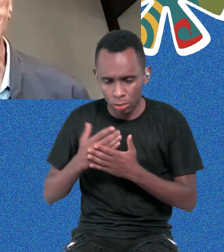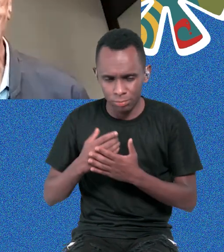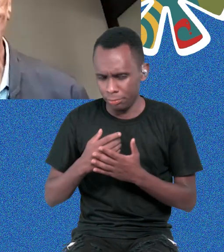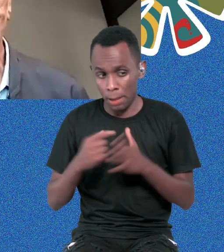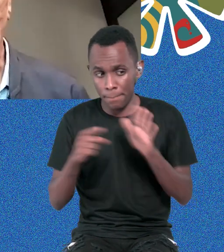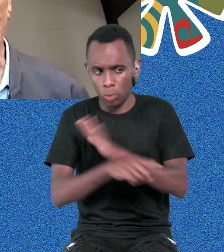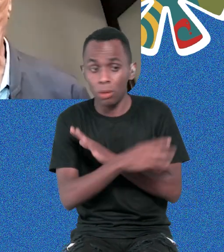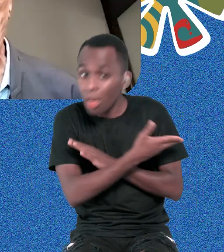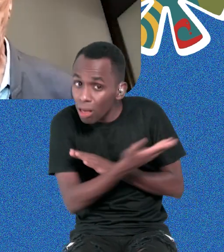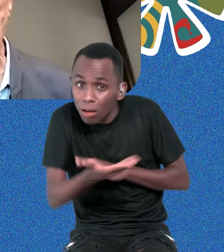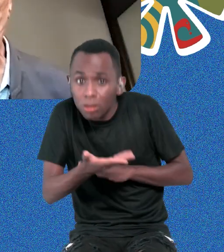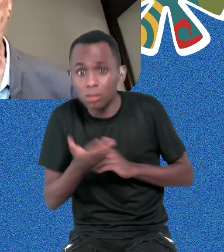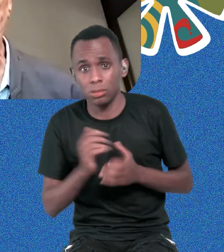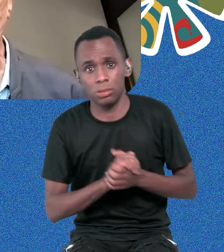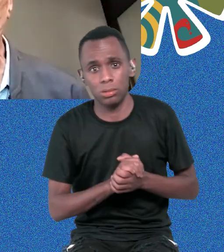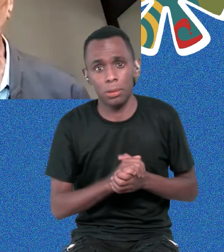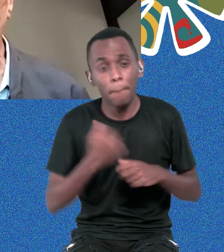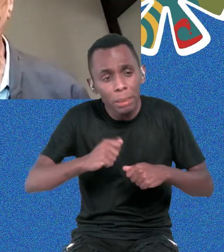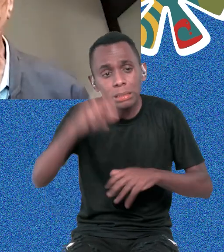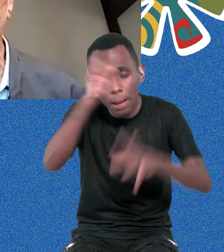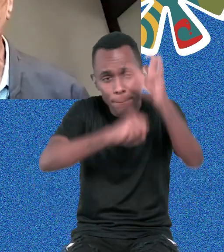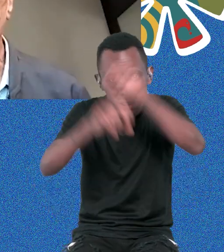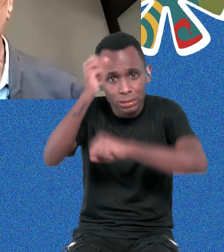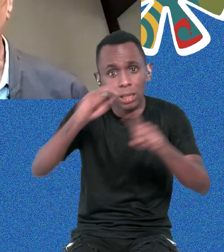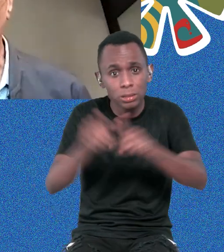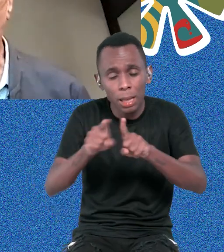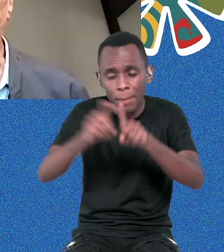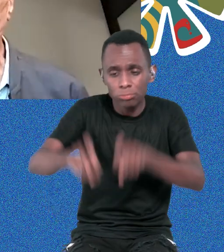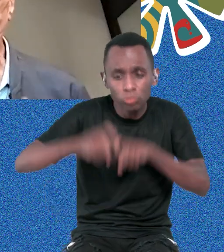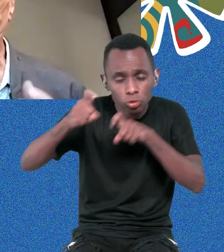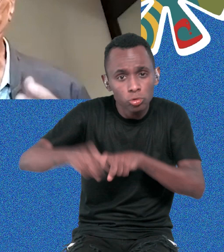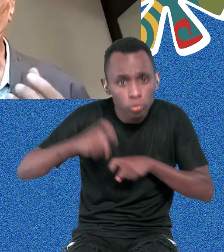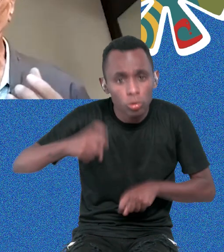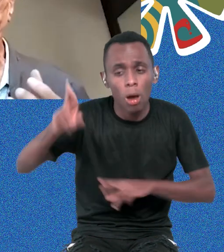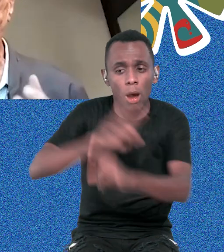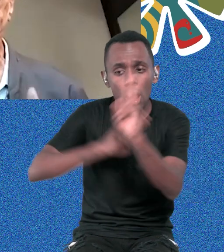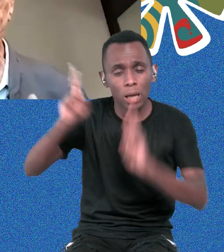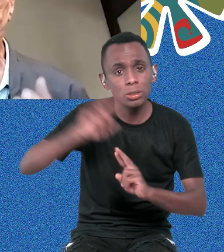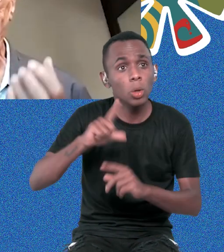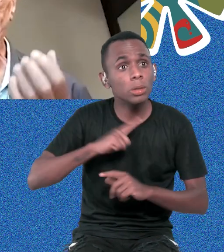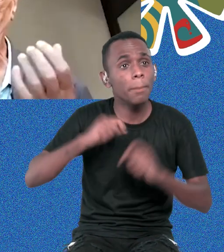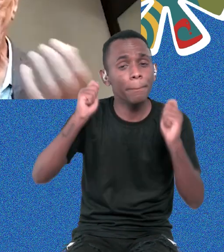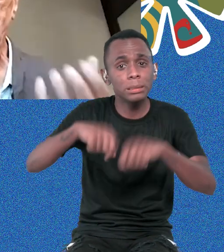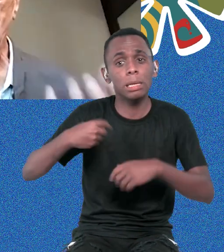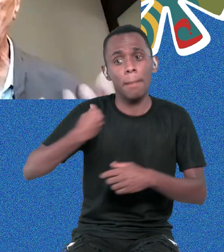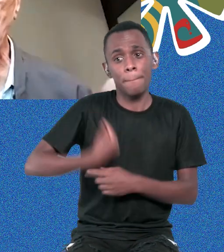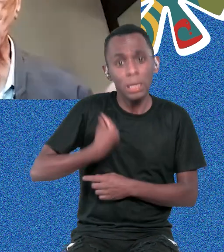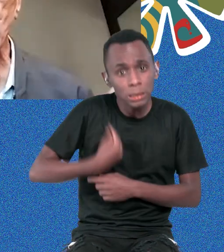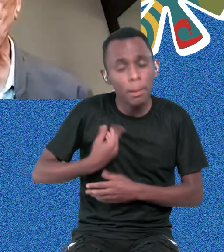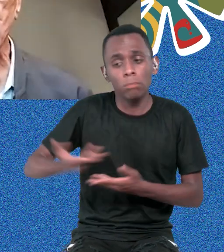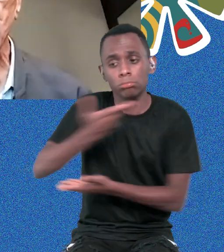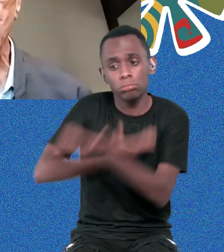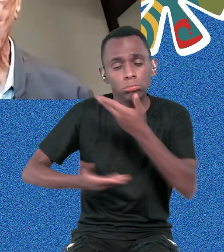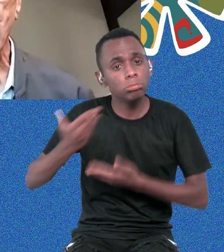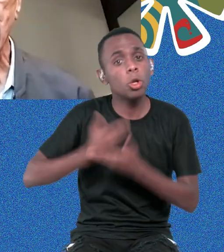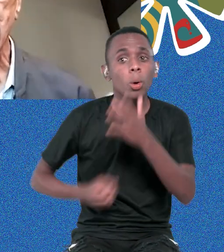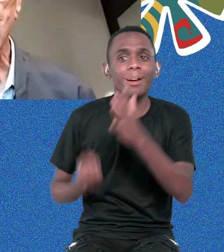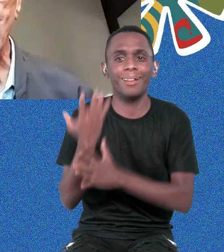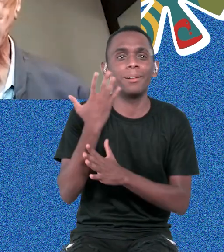eles: ocupemos o latifúndio do saber. Ocupemos o latifúndio para participar dos saberes aqui